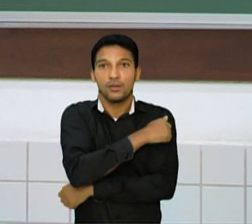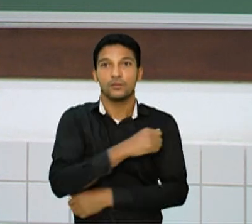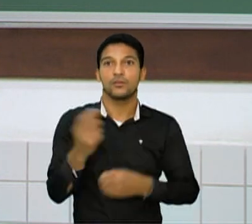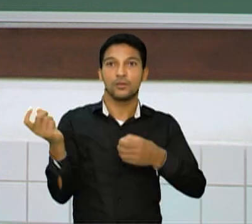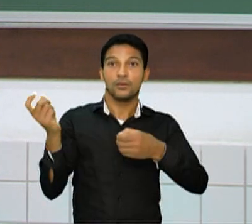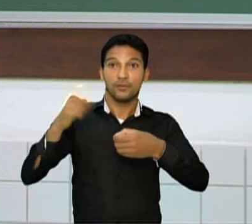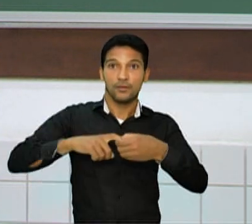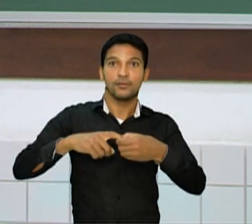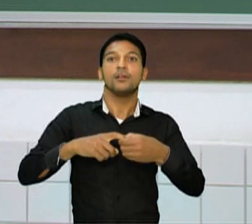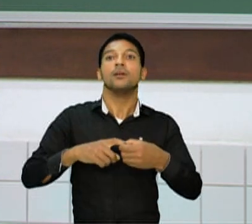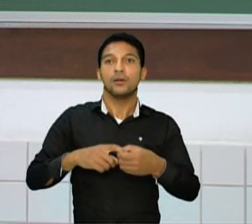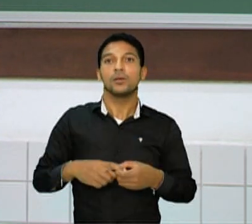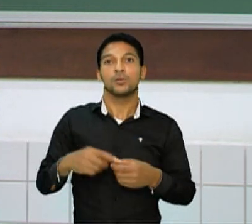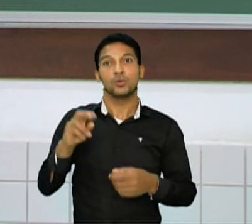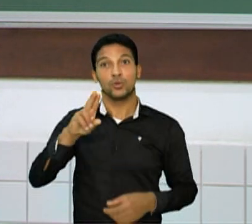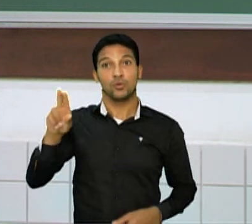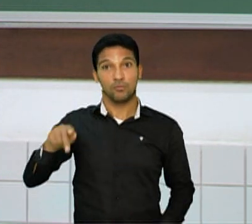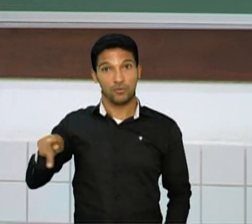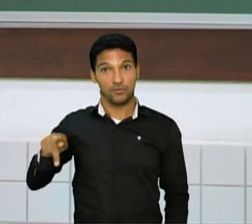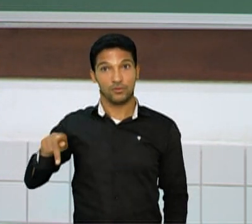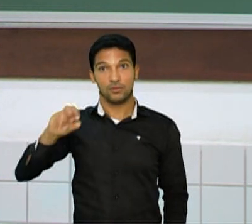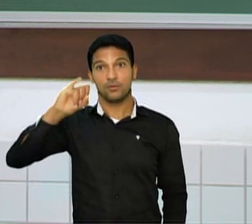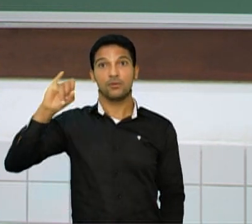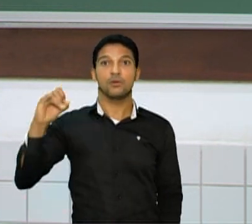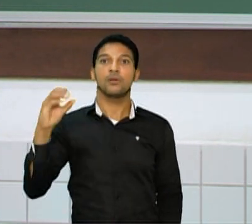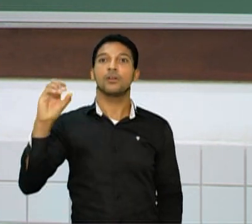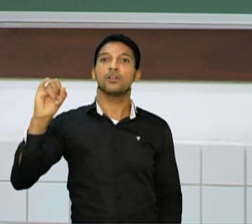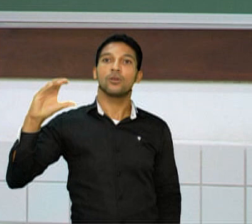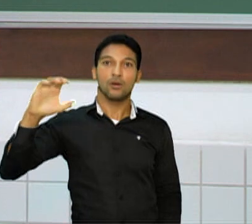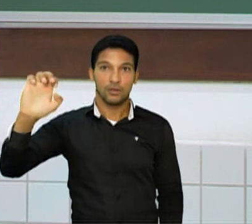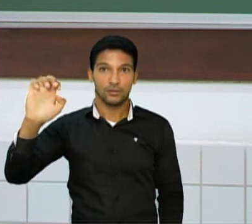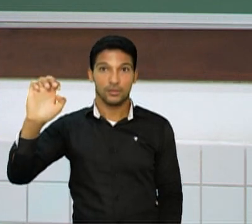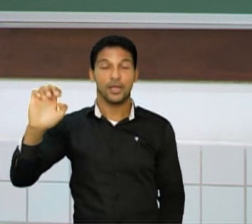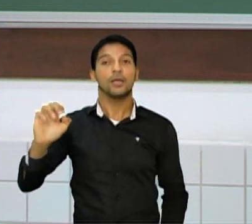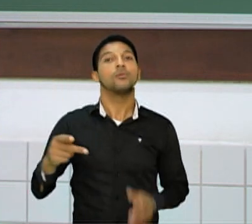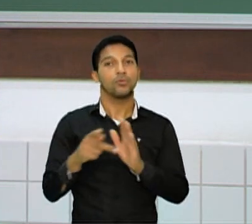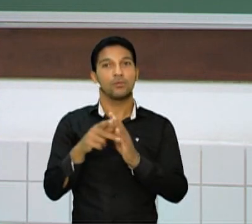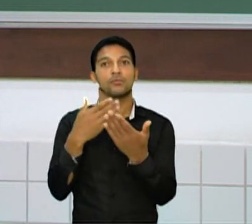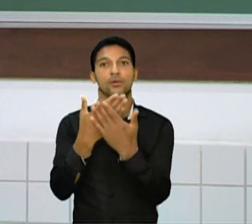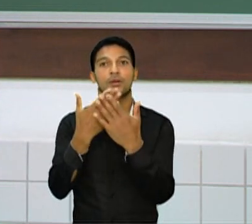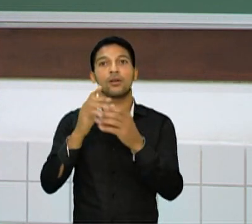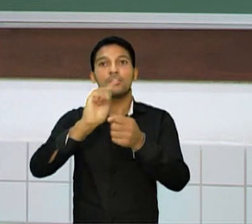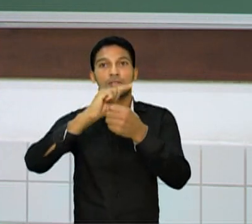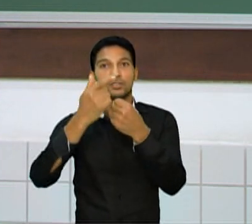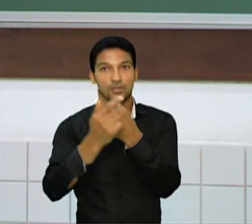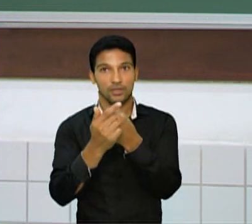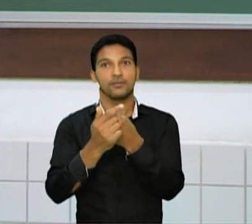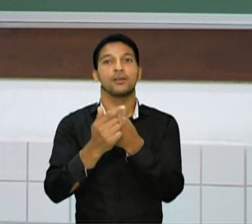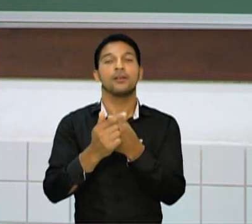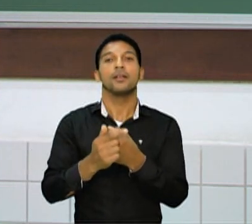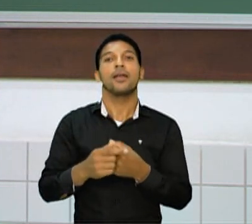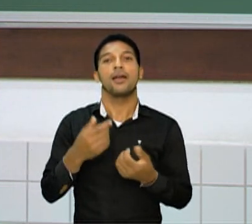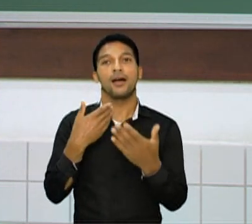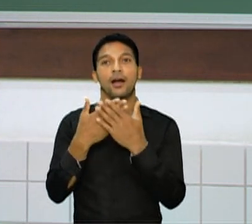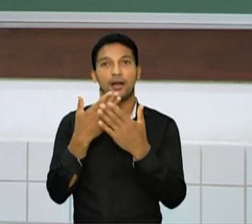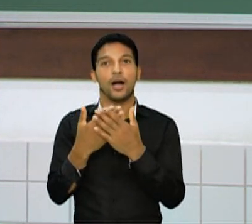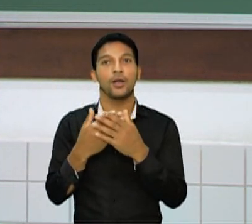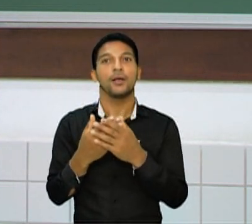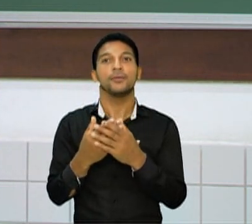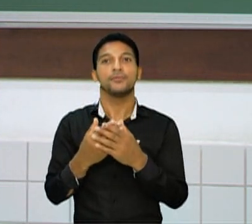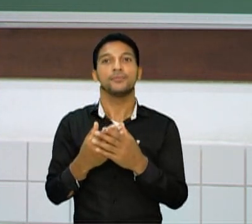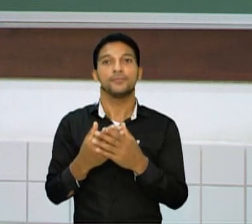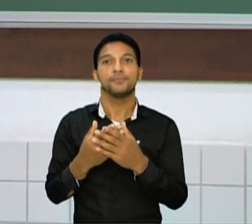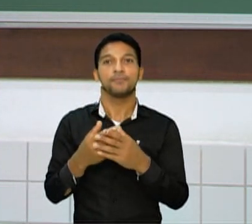Estamos aqui, meu nome é Joyce, para mais um encontro em geografia. Vai ser uma aula hiper legal, bem diferenciada, mas antes de começarmos,